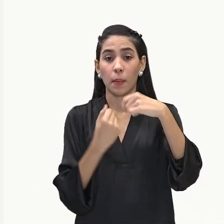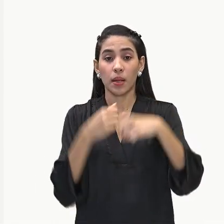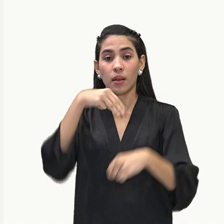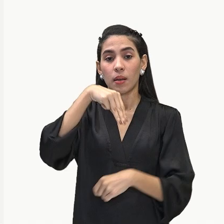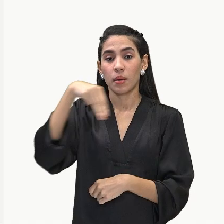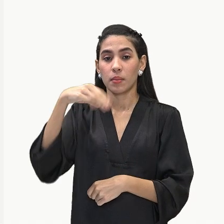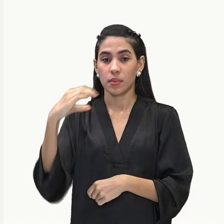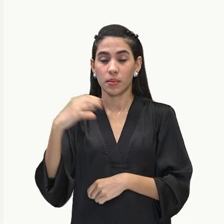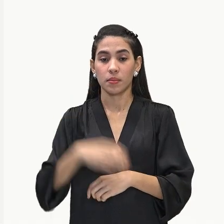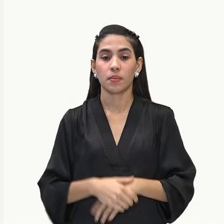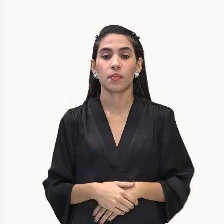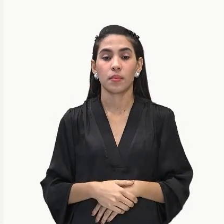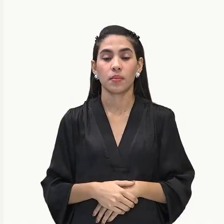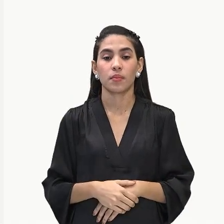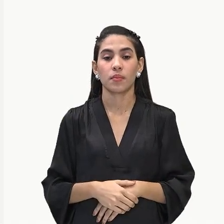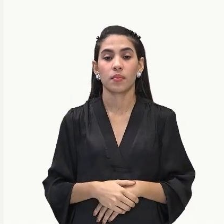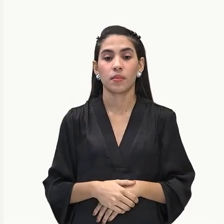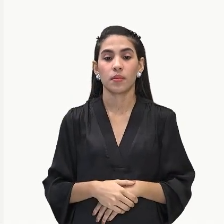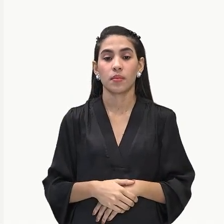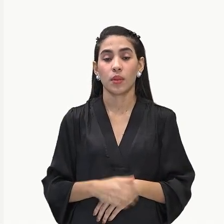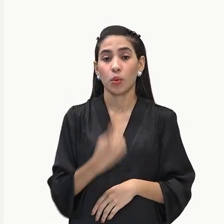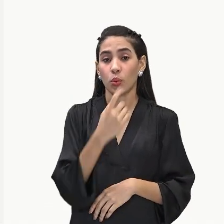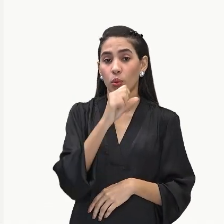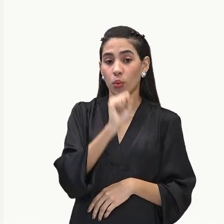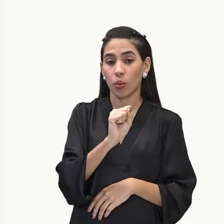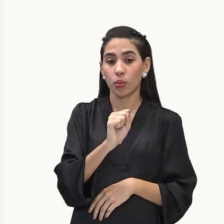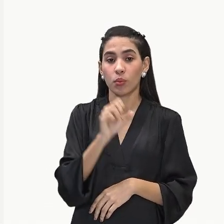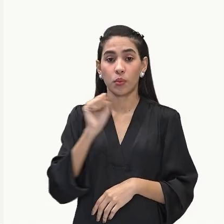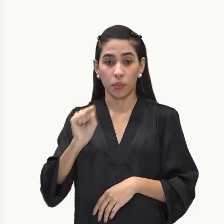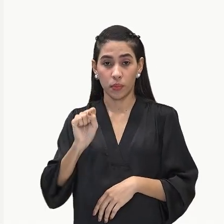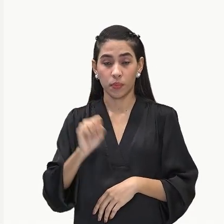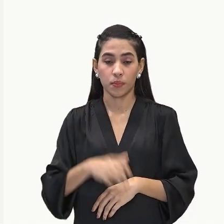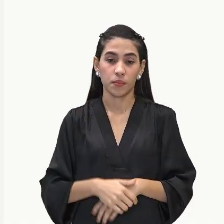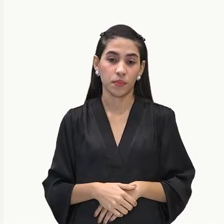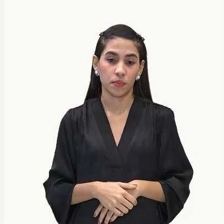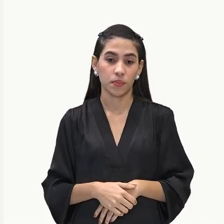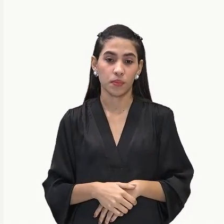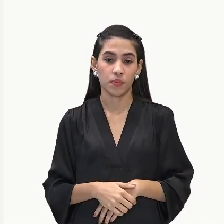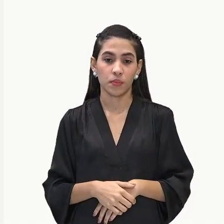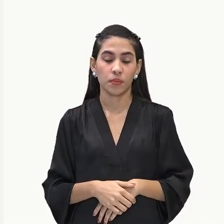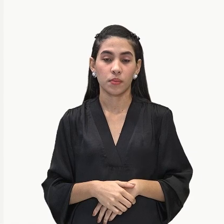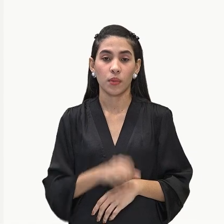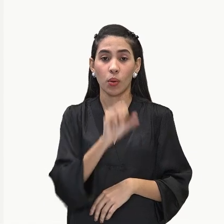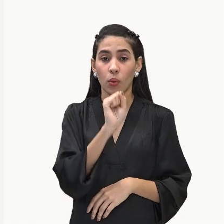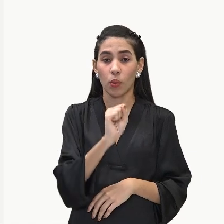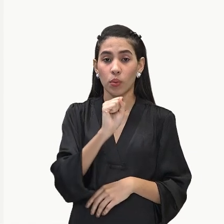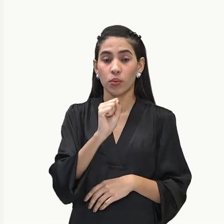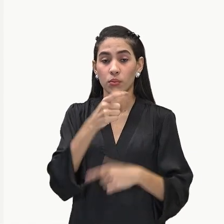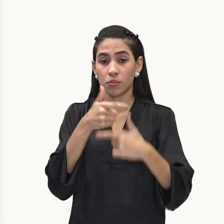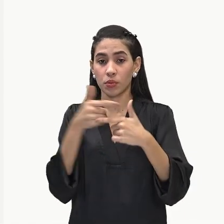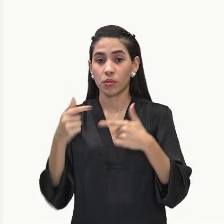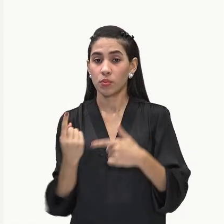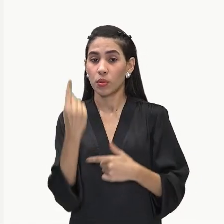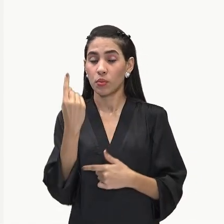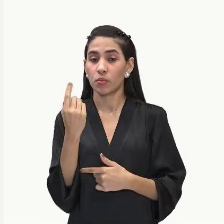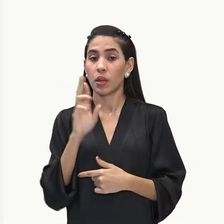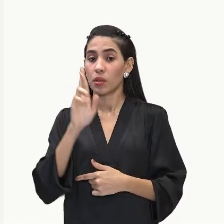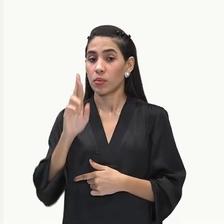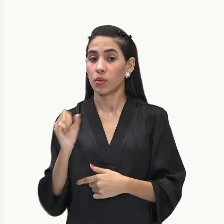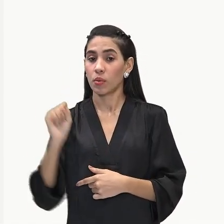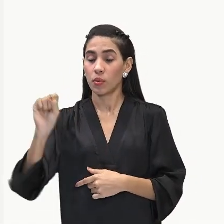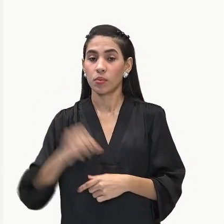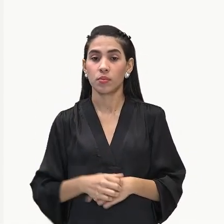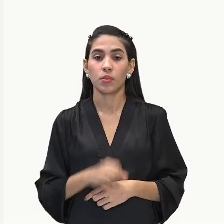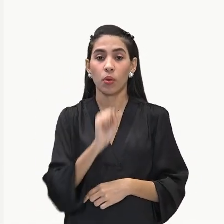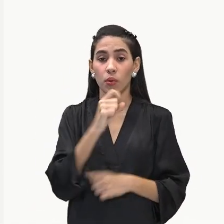MMC. MMC entre 1 e 8, 8. 8 dividido para 1, 8. 8